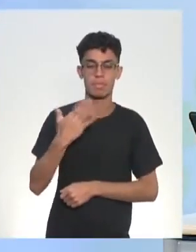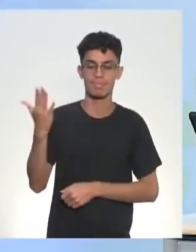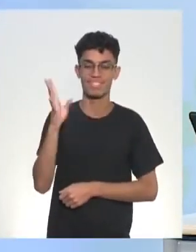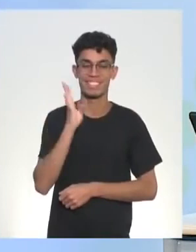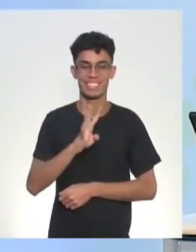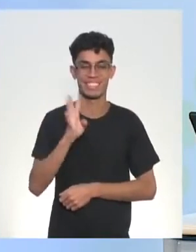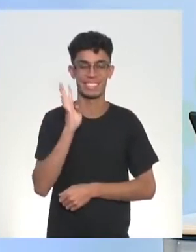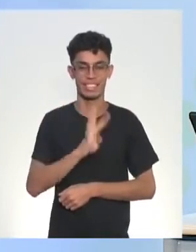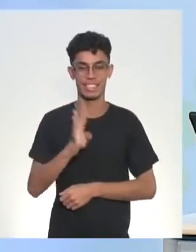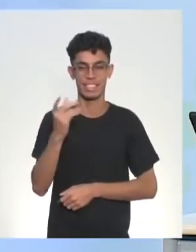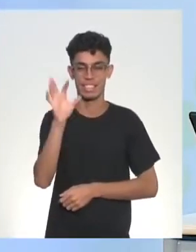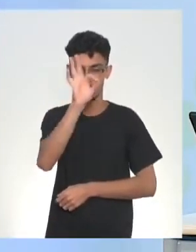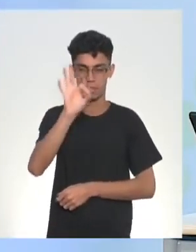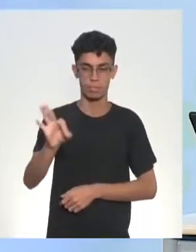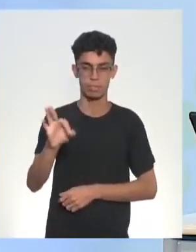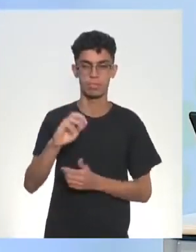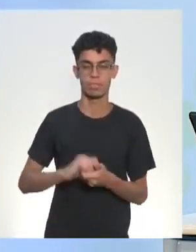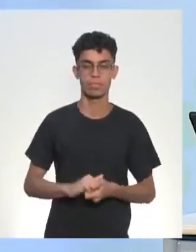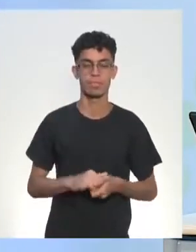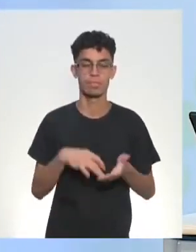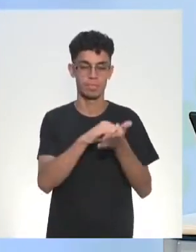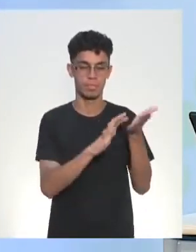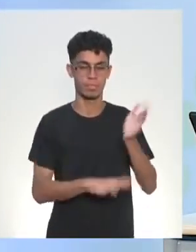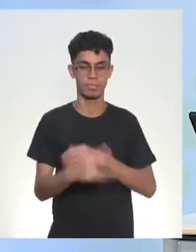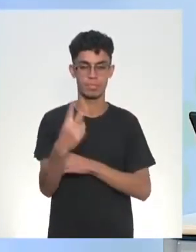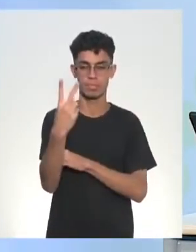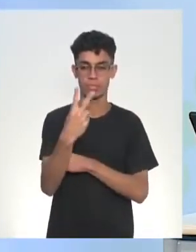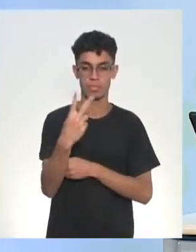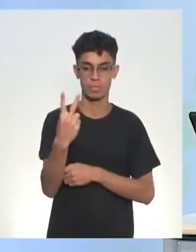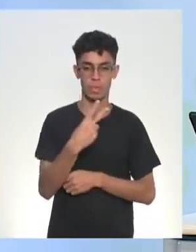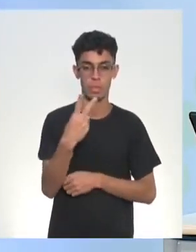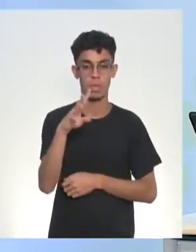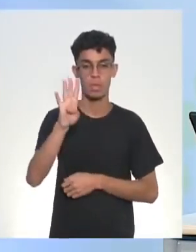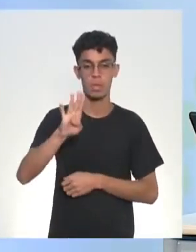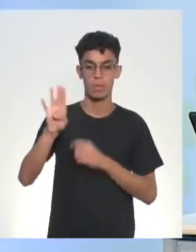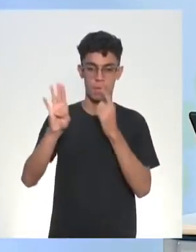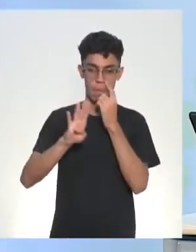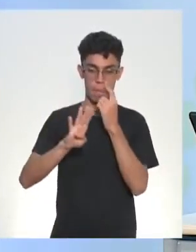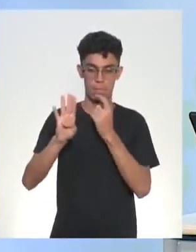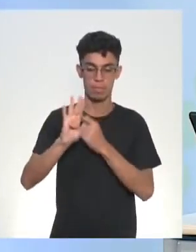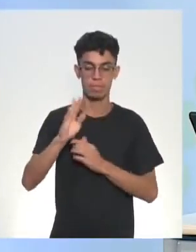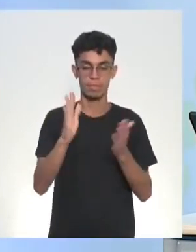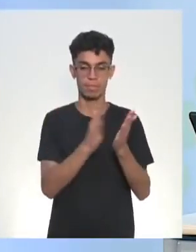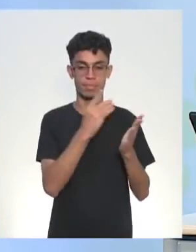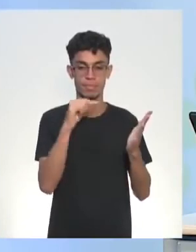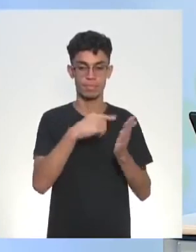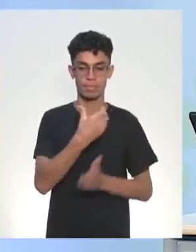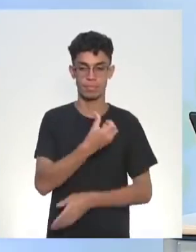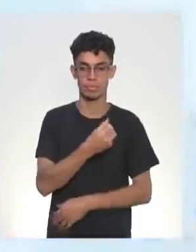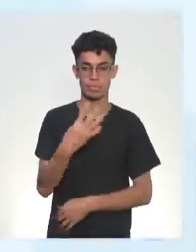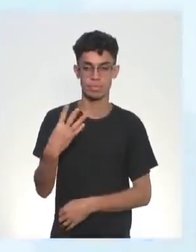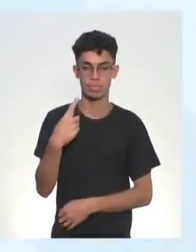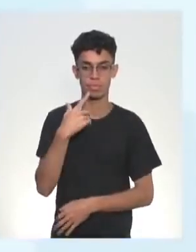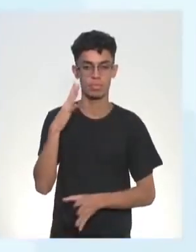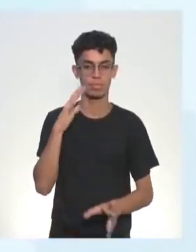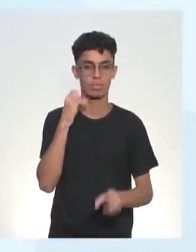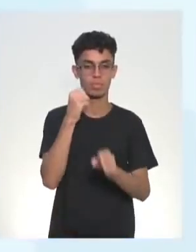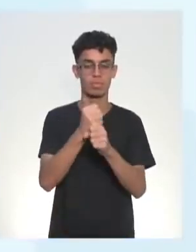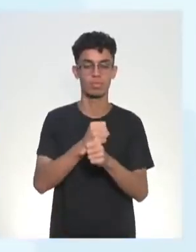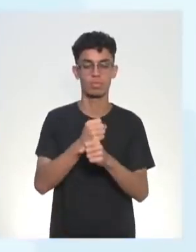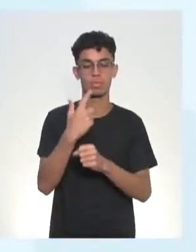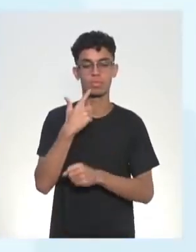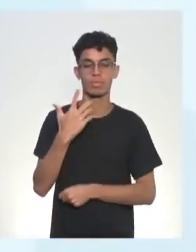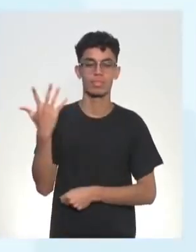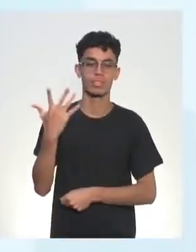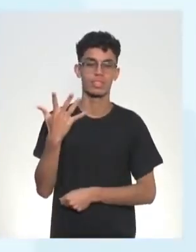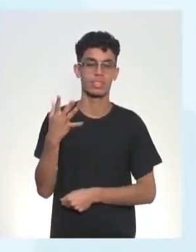mais legal da parte de porcentagem. Então, atividade 2, item B, lá da página 64. Calcule, item